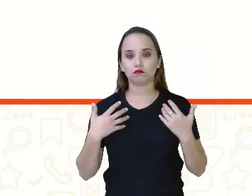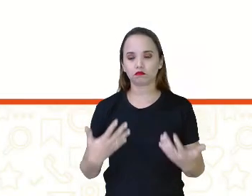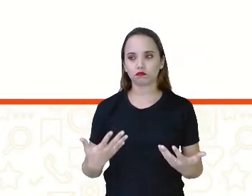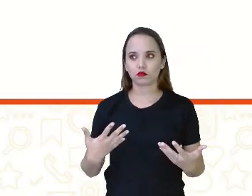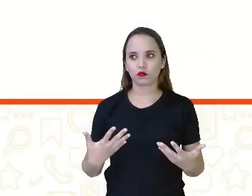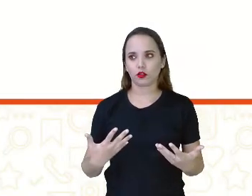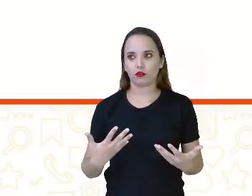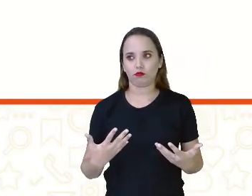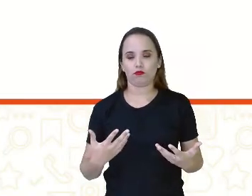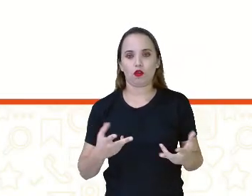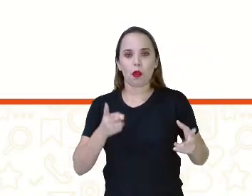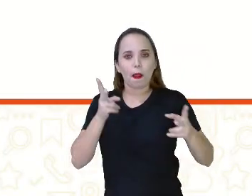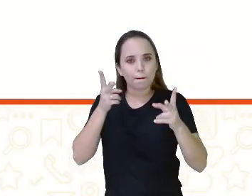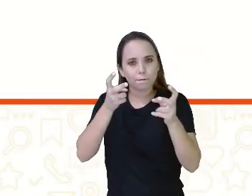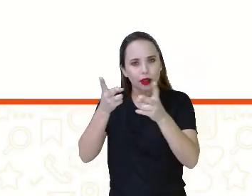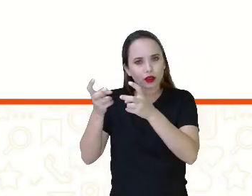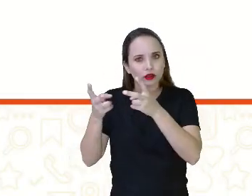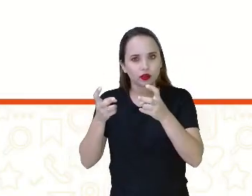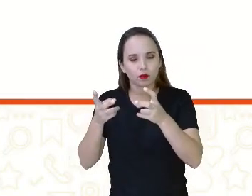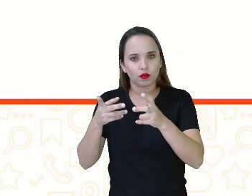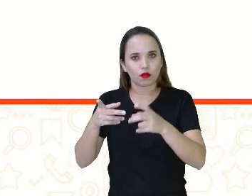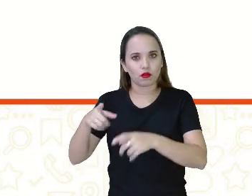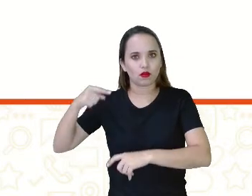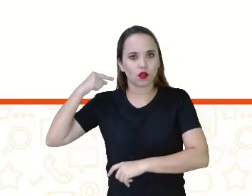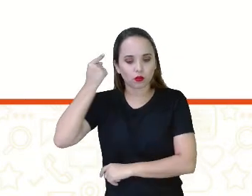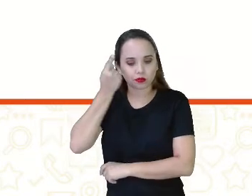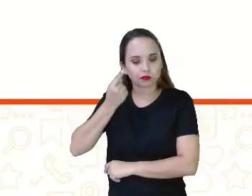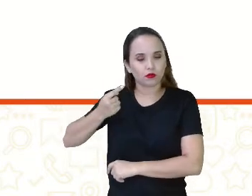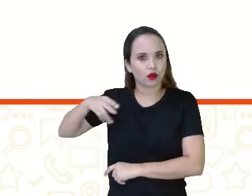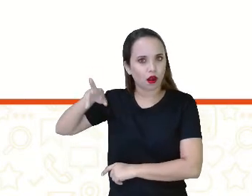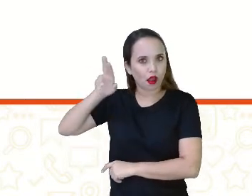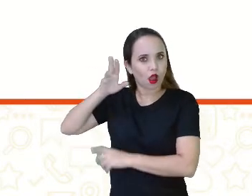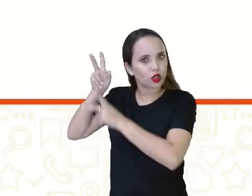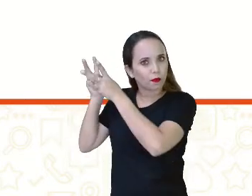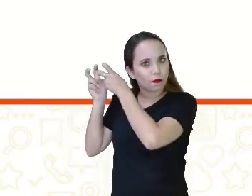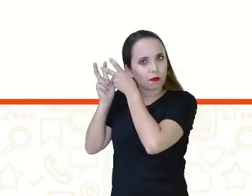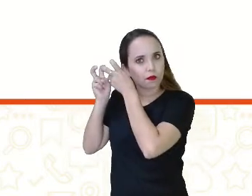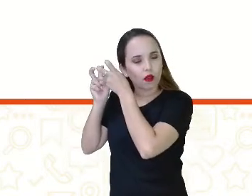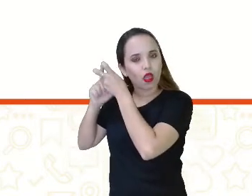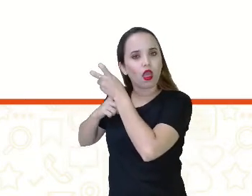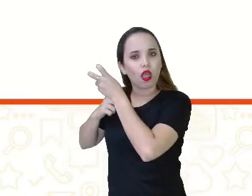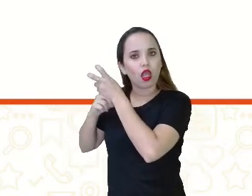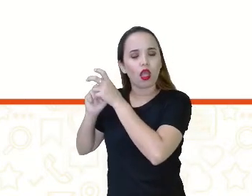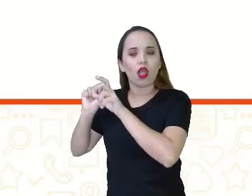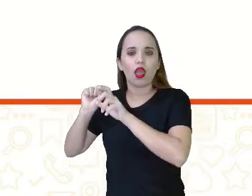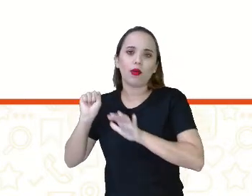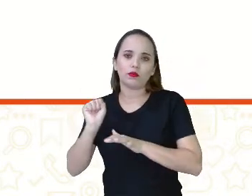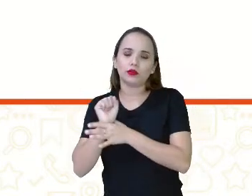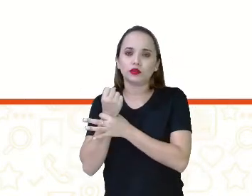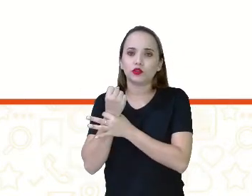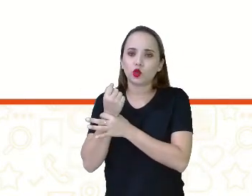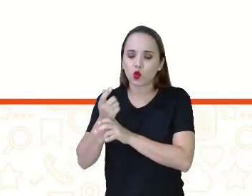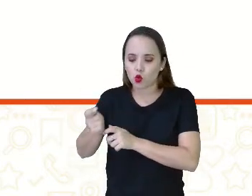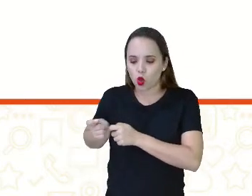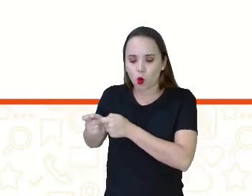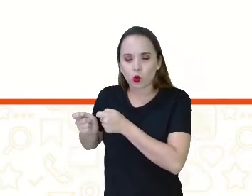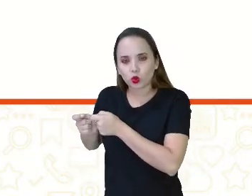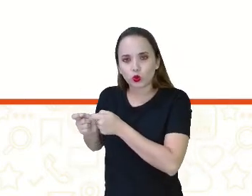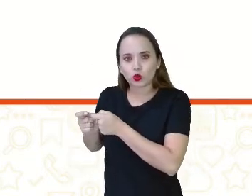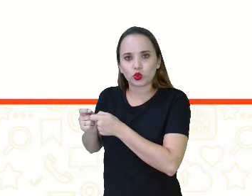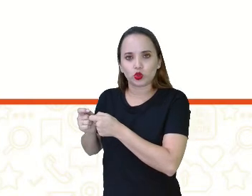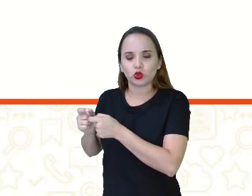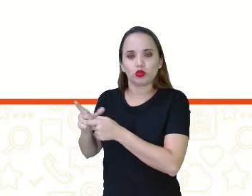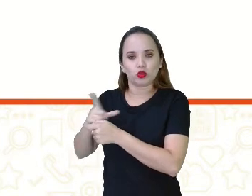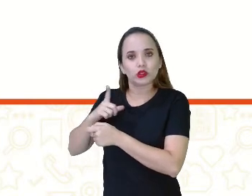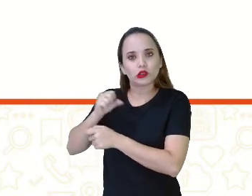Então, a percepção auditiva é uma parte-chave para uma condução segura. Ora, é